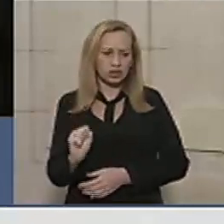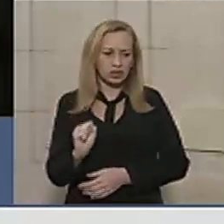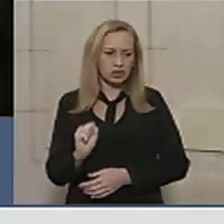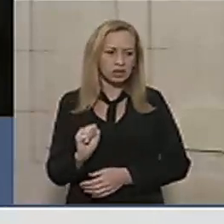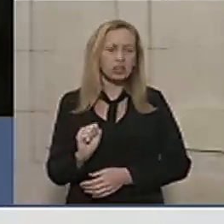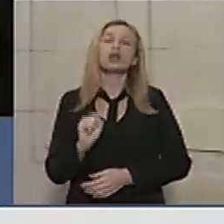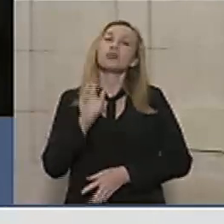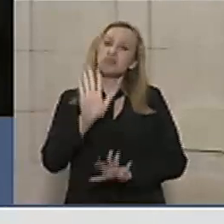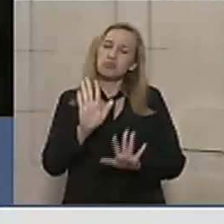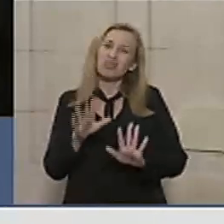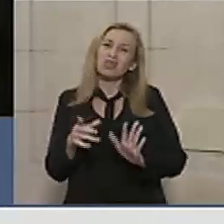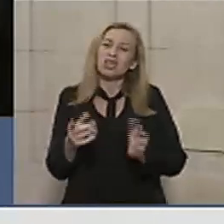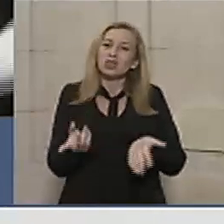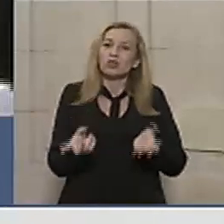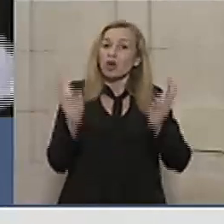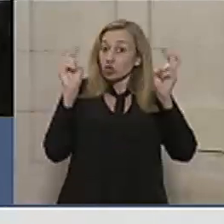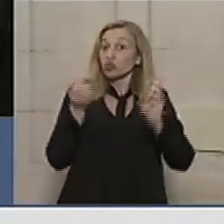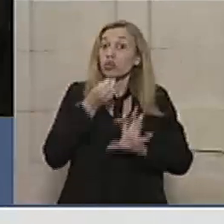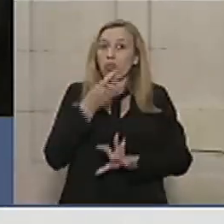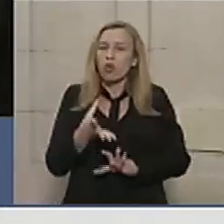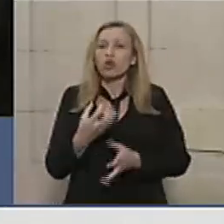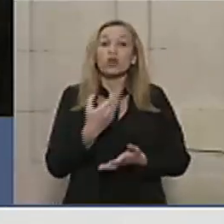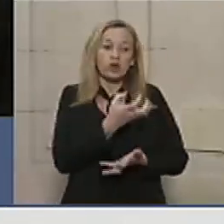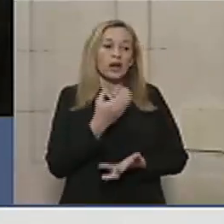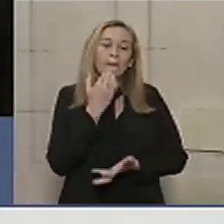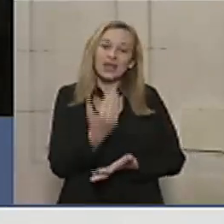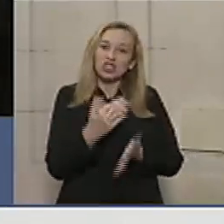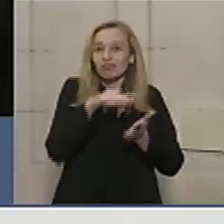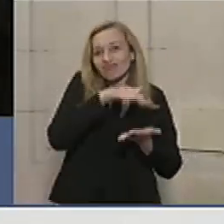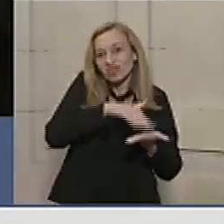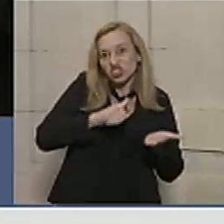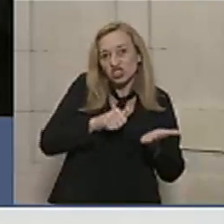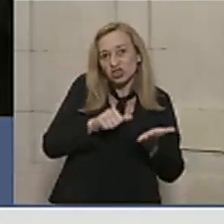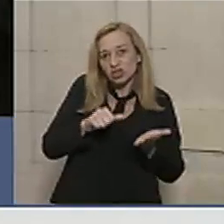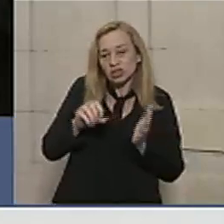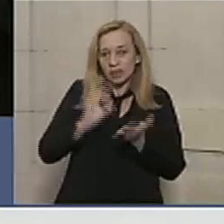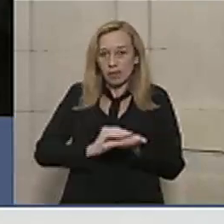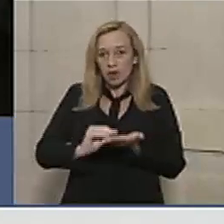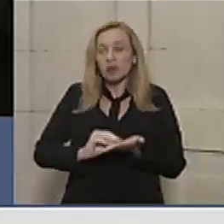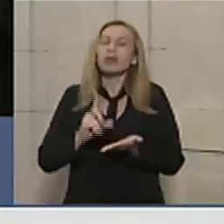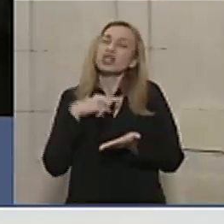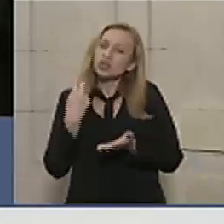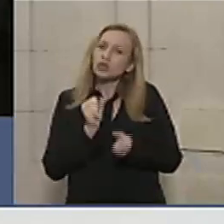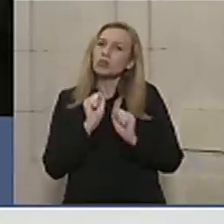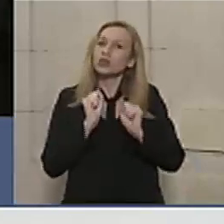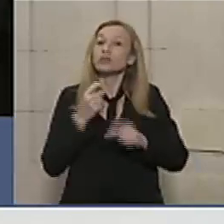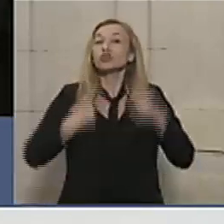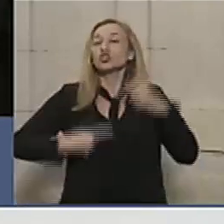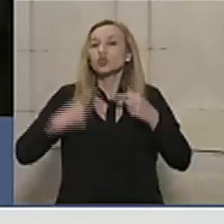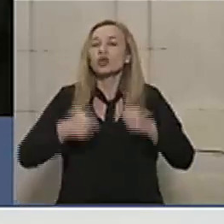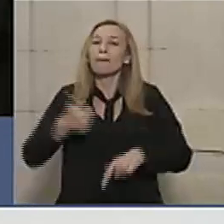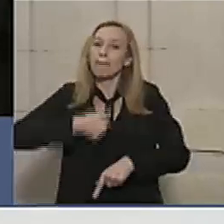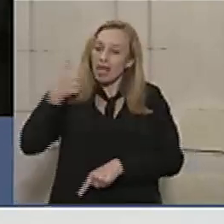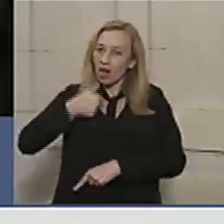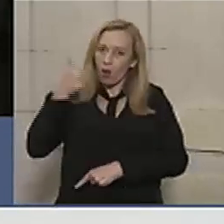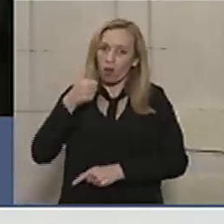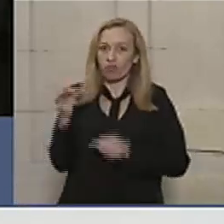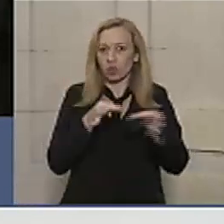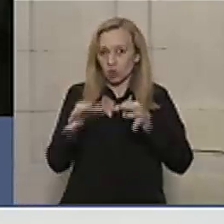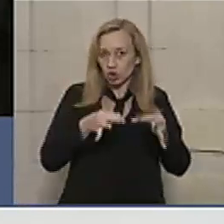muito boa a matéria, eu quero pedir ao deputado Eliomar que retire o projeto da pauta, para que nós possamos debater melhor o